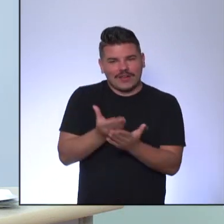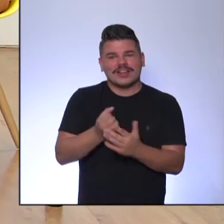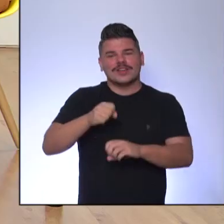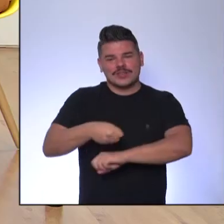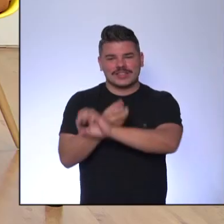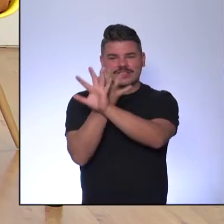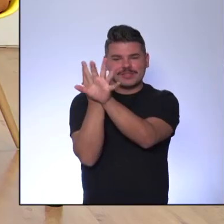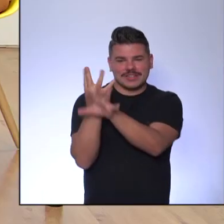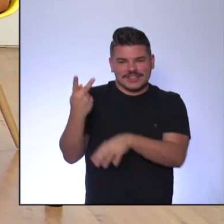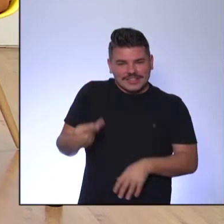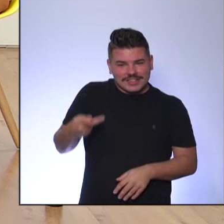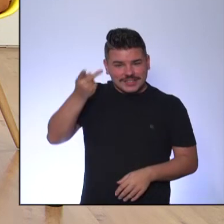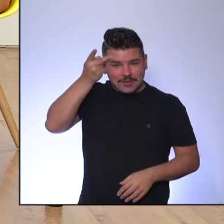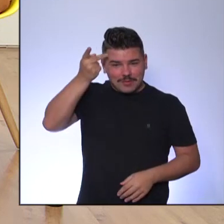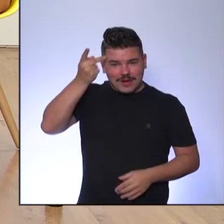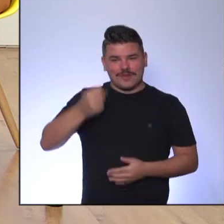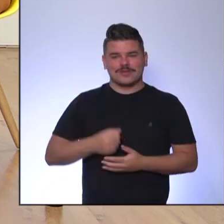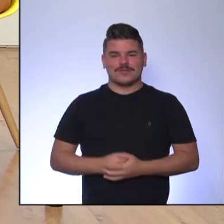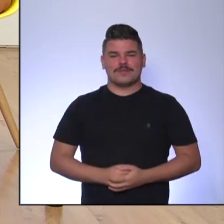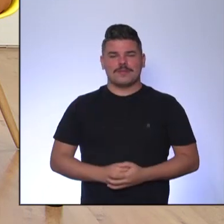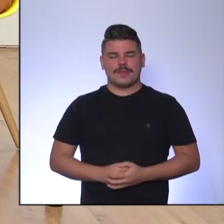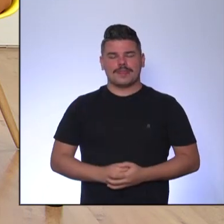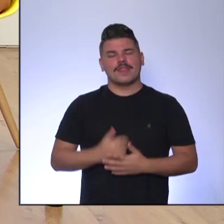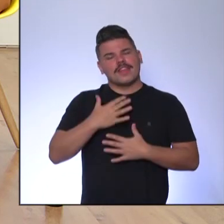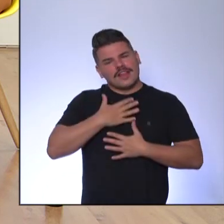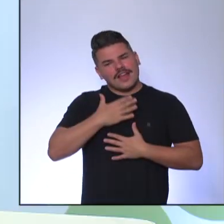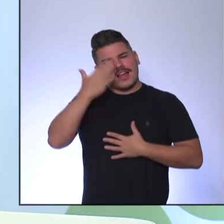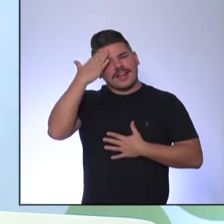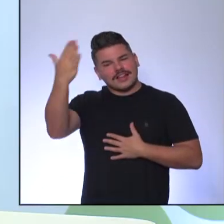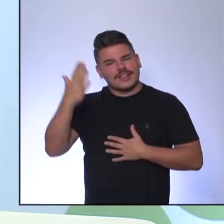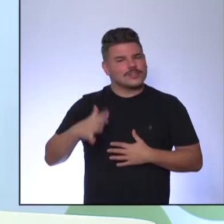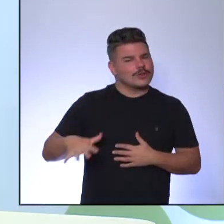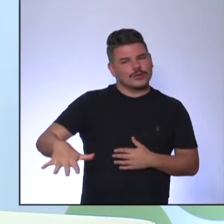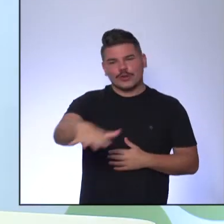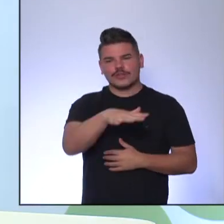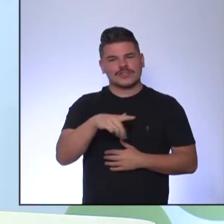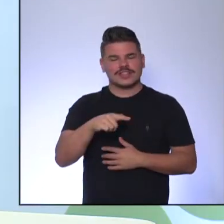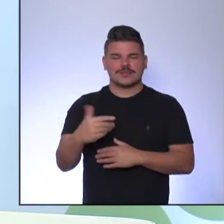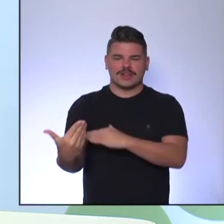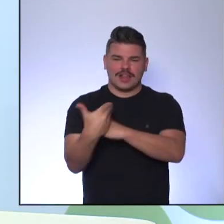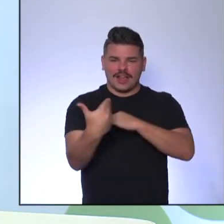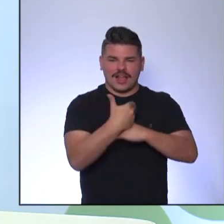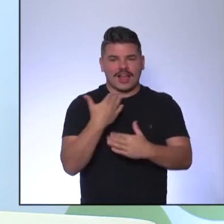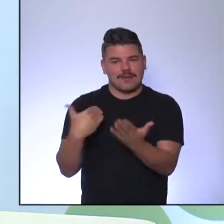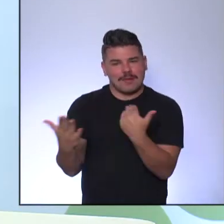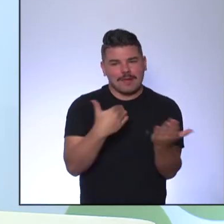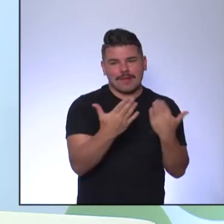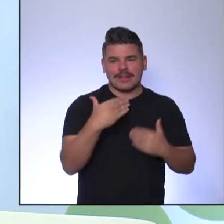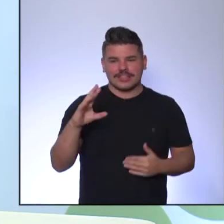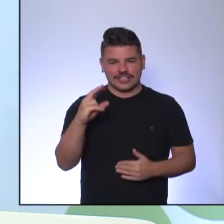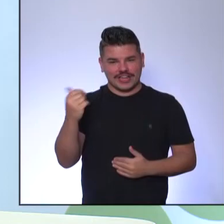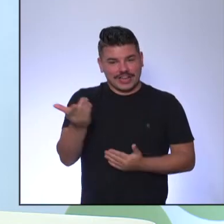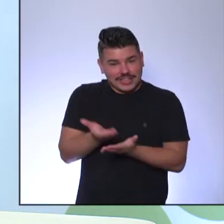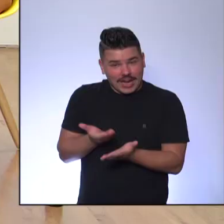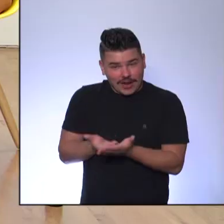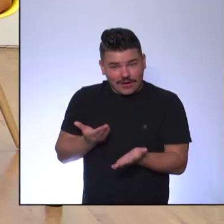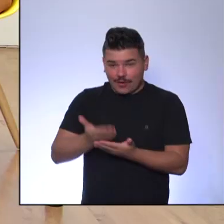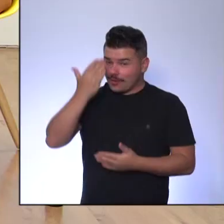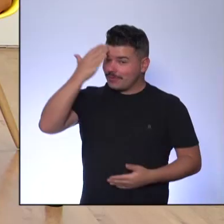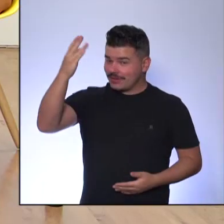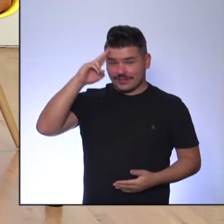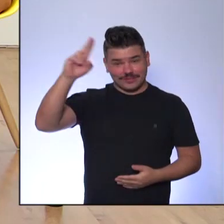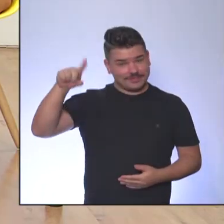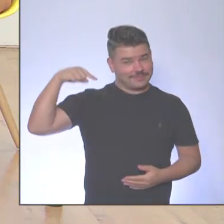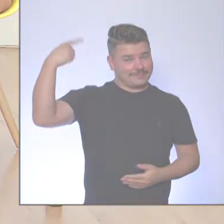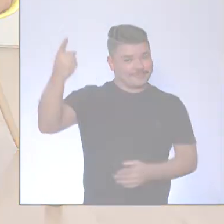Estado de São Paulo. Gostaria de agradecer a todos, né, pelas contribuições e pela aula. Muito obrigada e até a próxima.